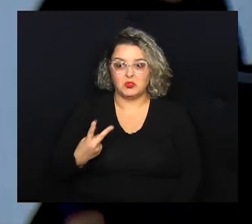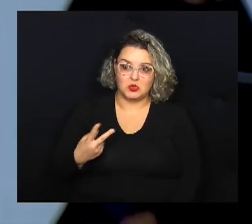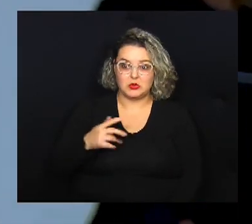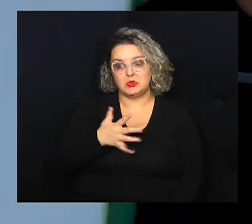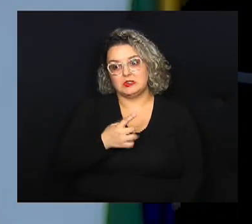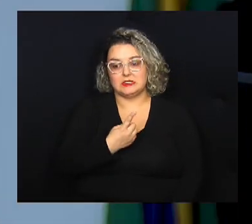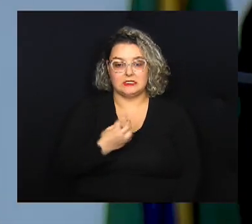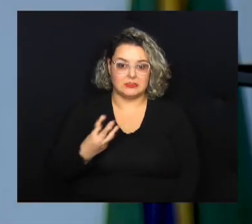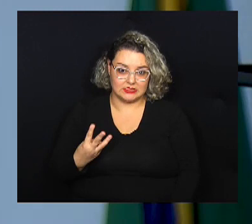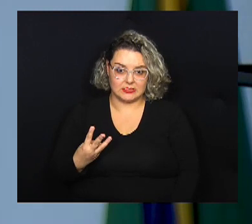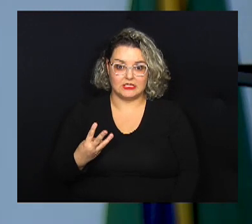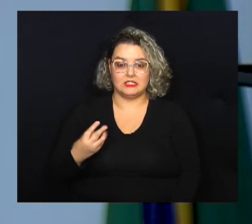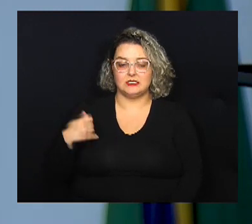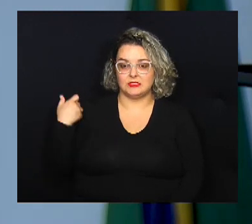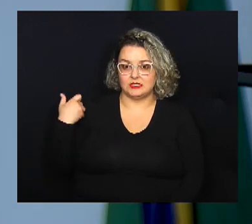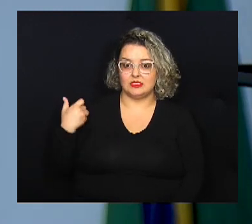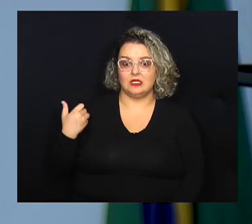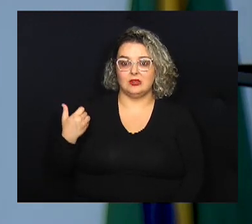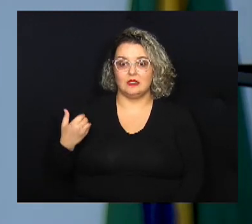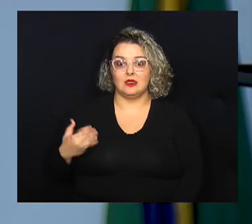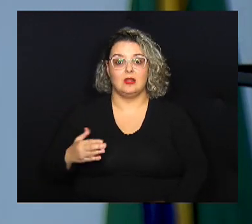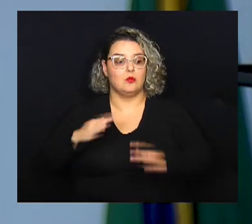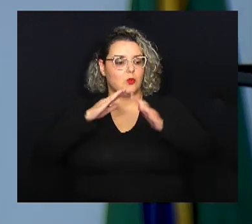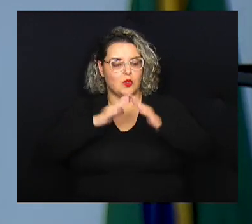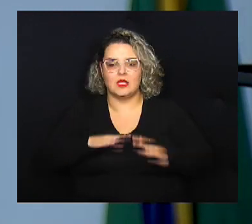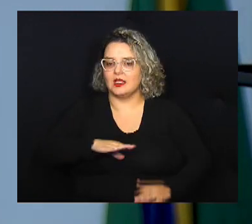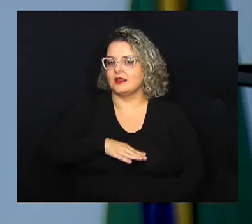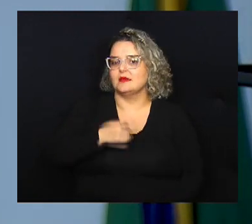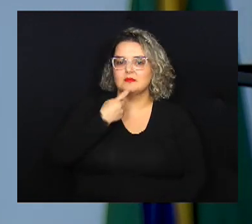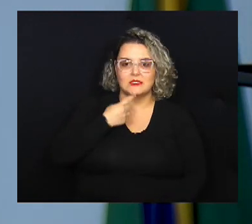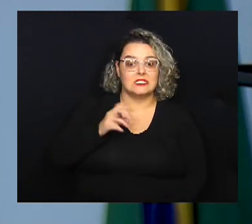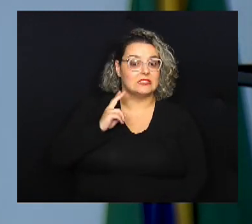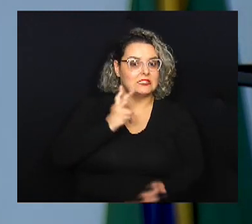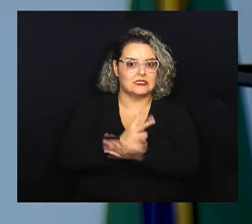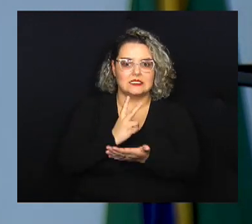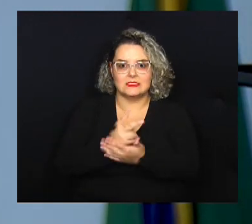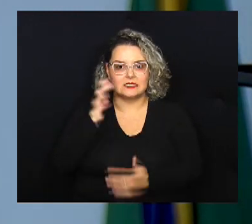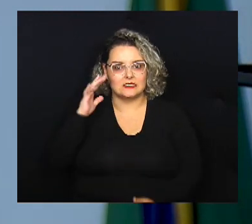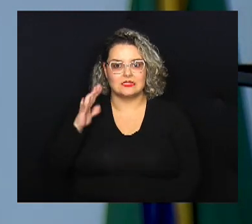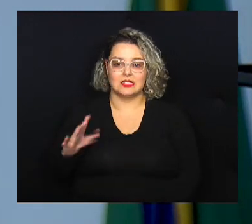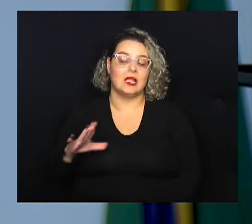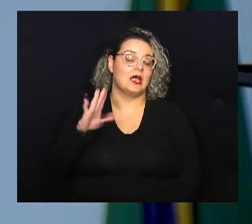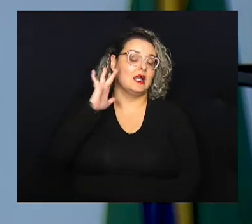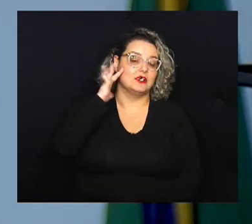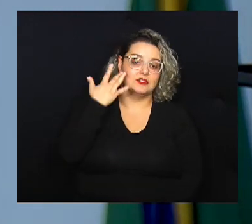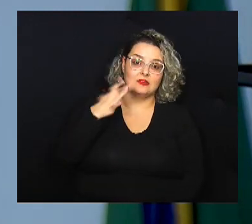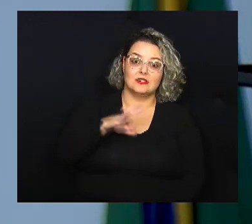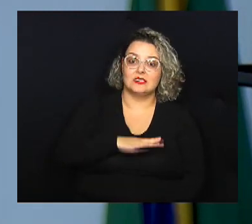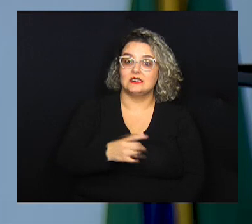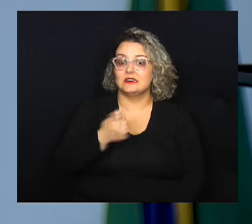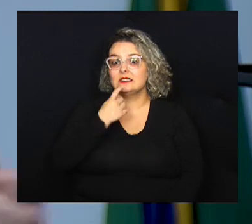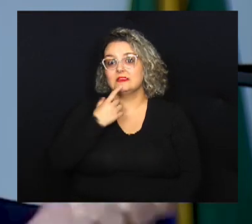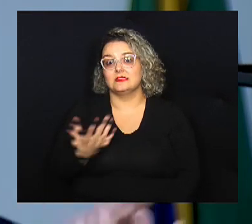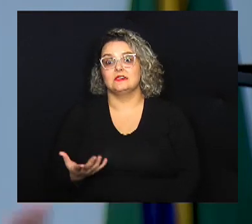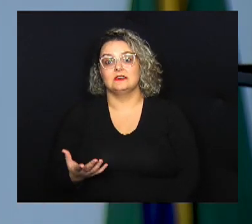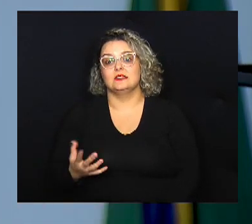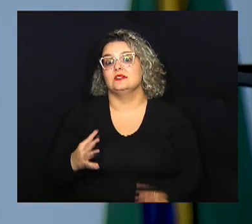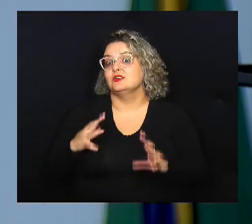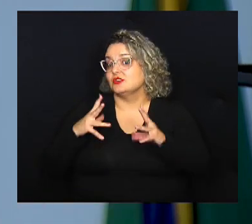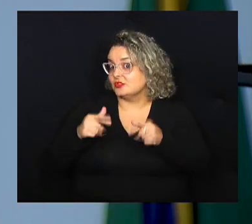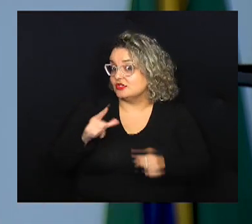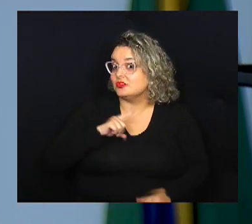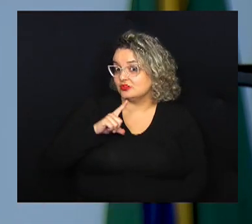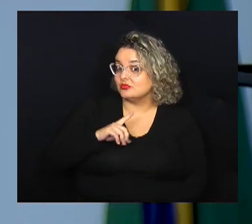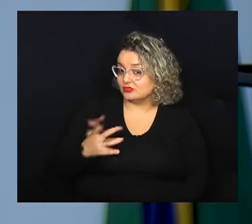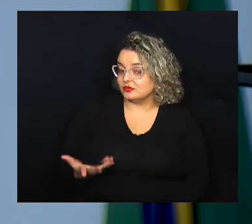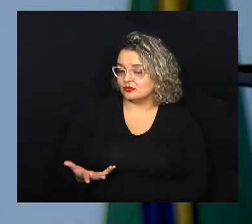era morar em Campinas. Era um negócio interessante. Sempre sonhei em morar em Campinas. Achava Campinas uma cidade que tinha tudo, né? E era